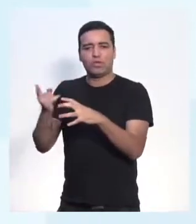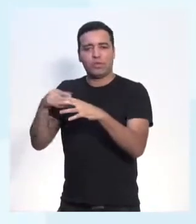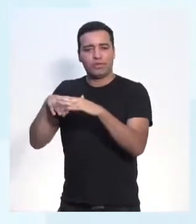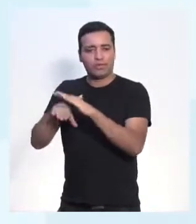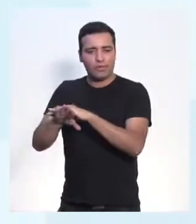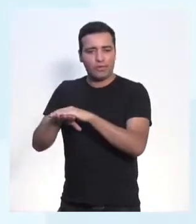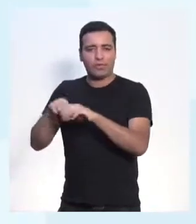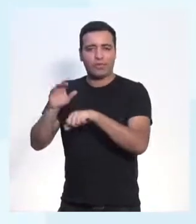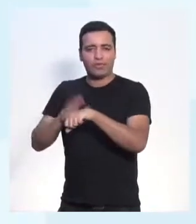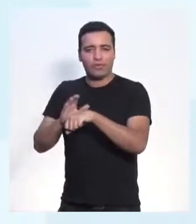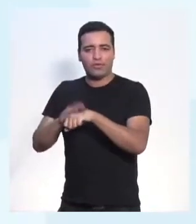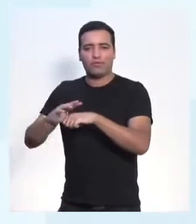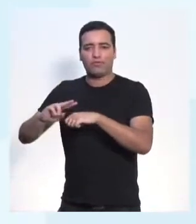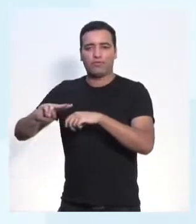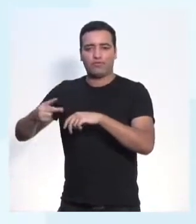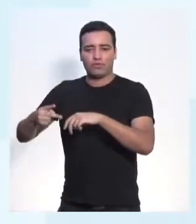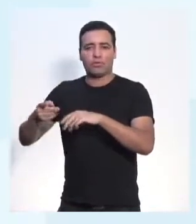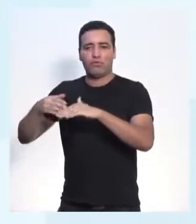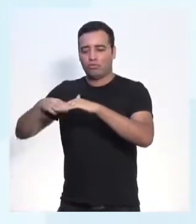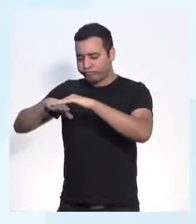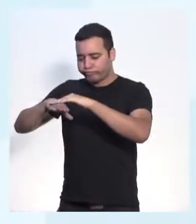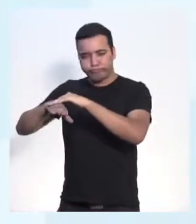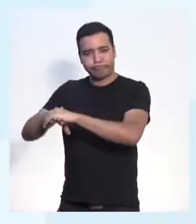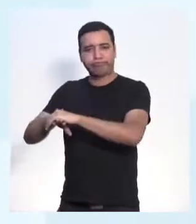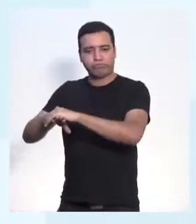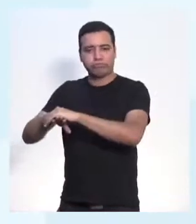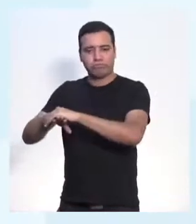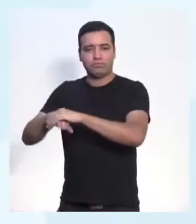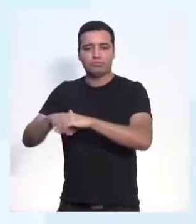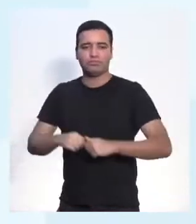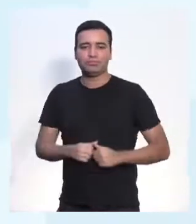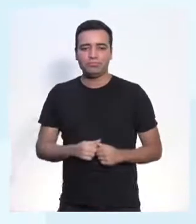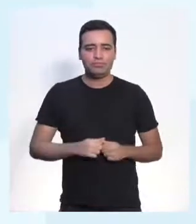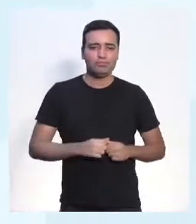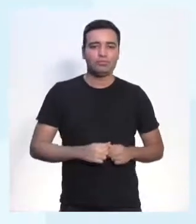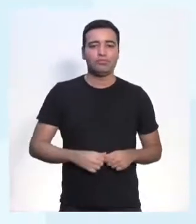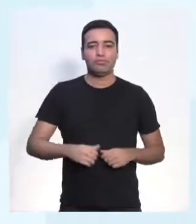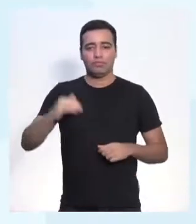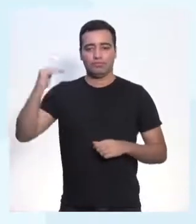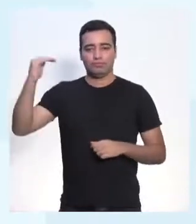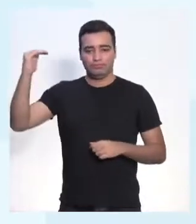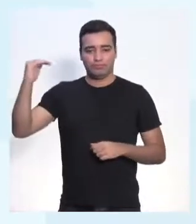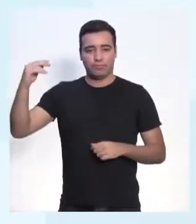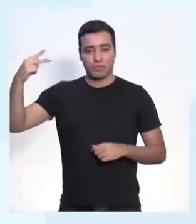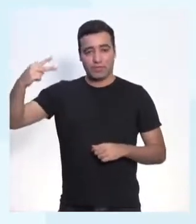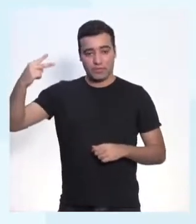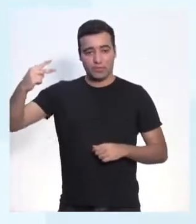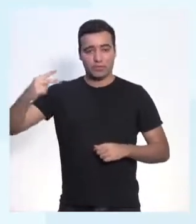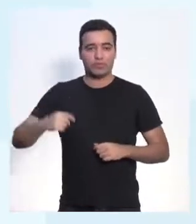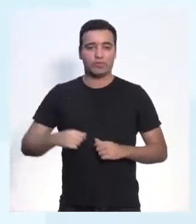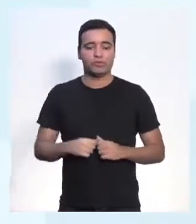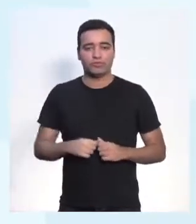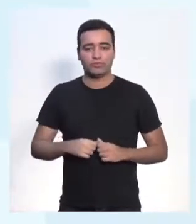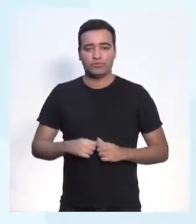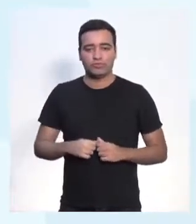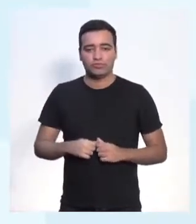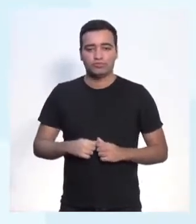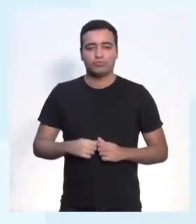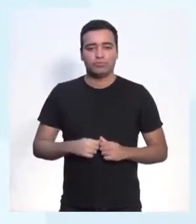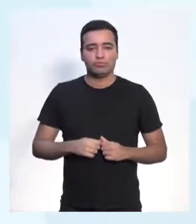é feito, é convertido, é isso que a gente chama de passive voice. A segunda linha está lá, chemical energy is